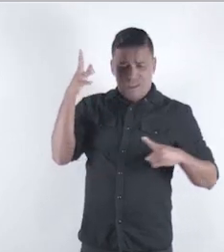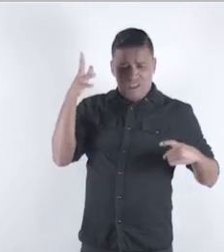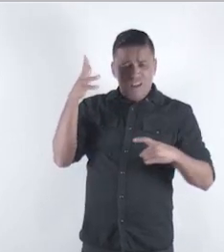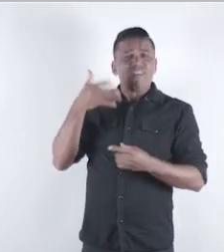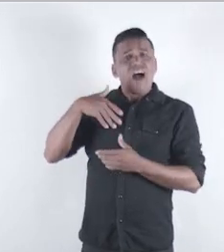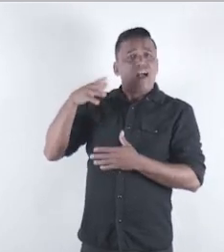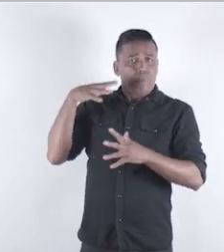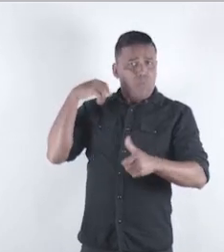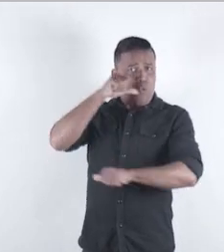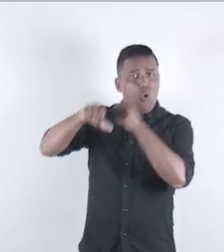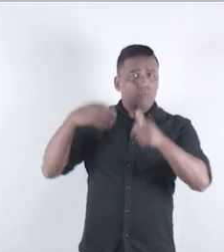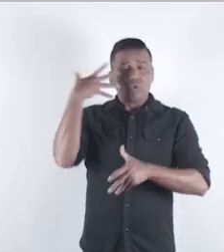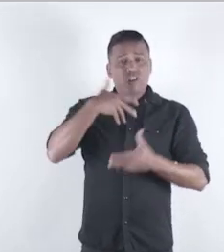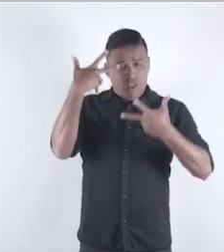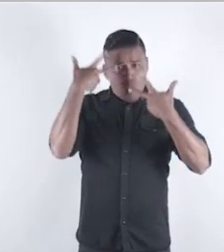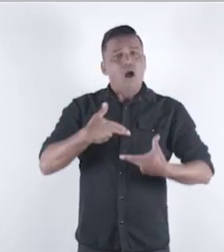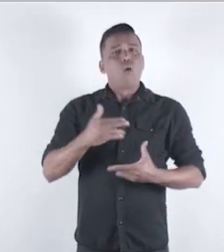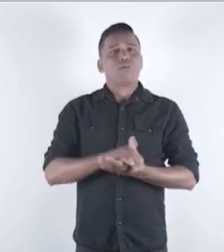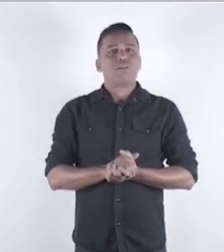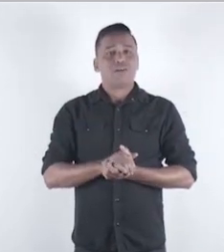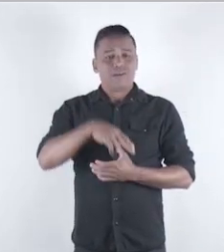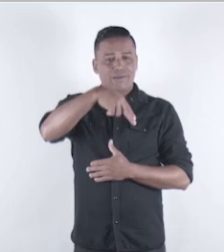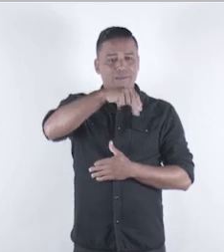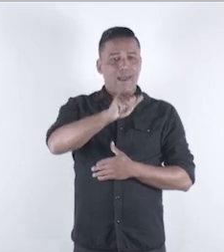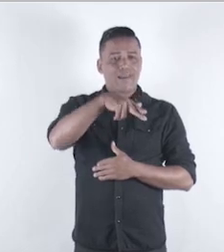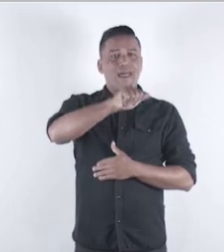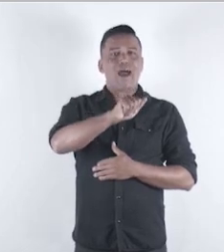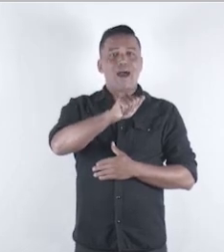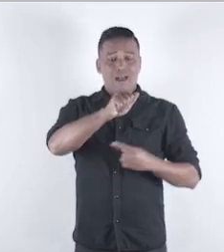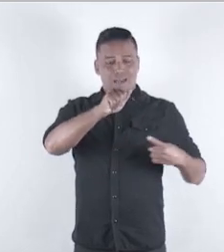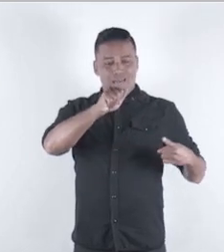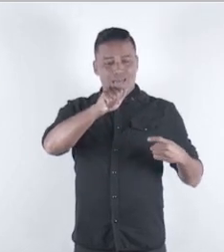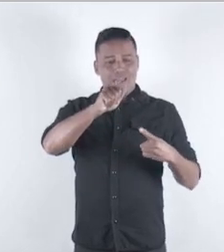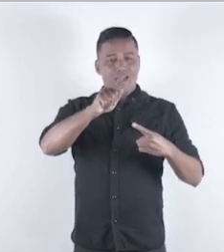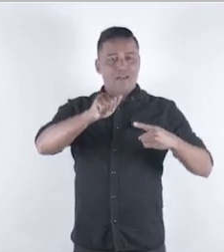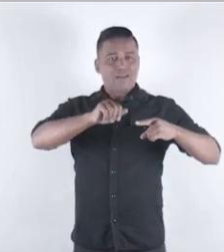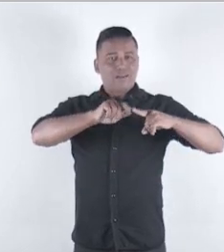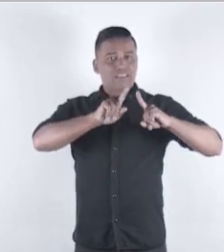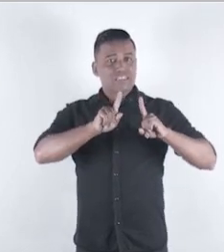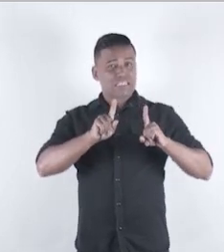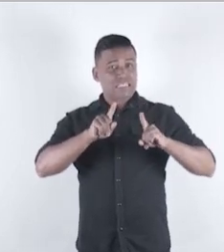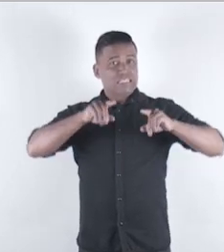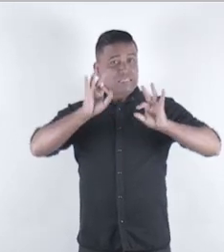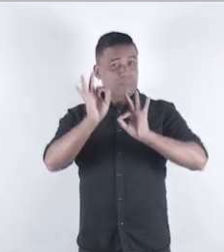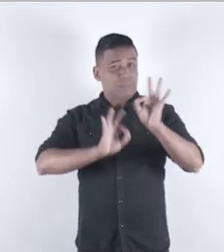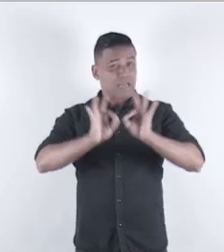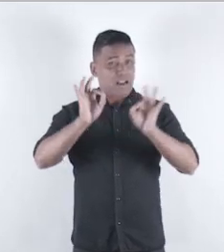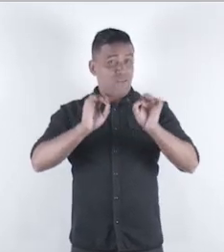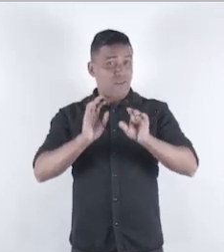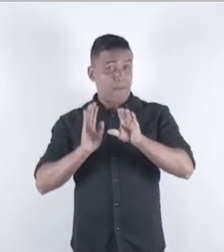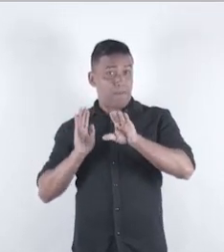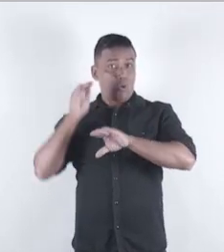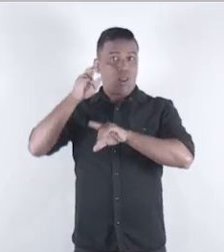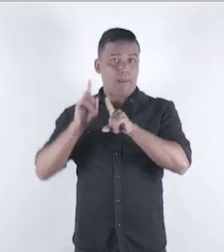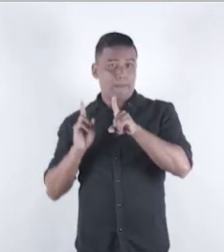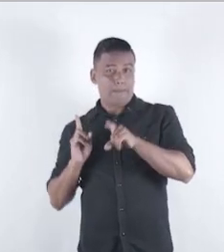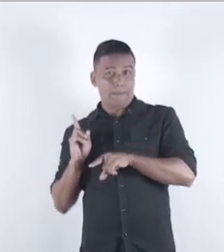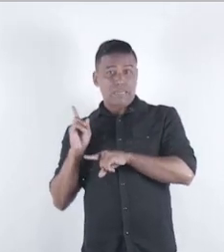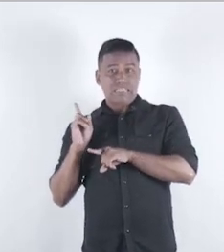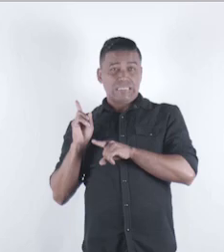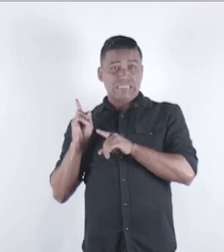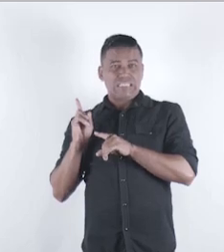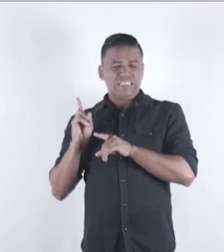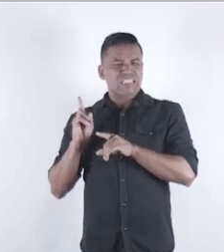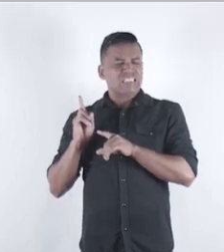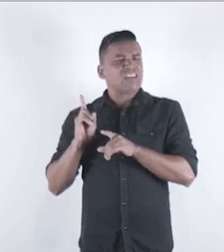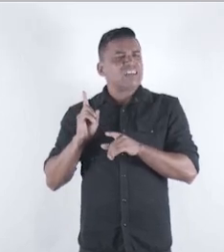como eu? Naná se espichou toda, se preparando para o salto. Mas de